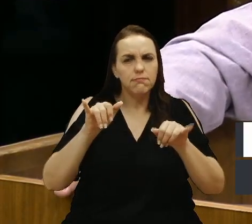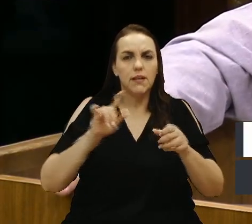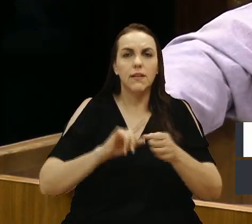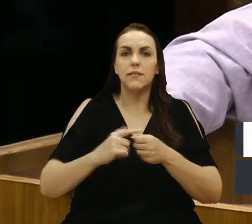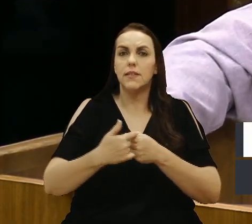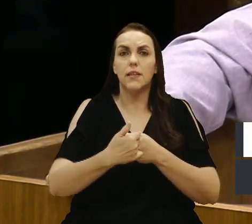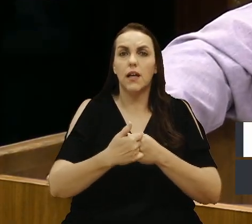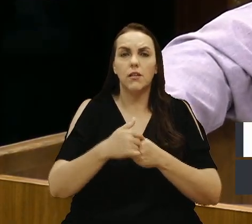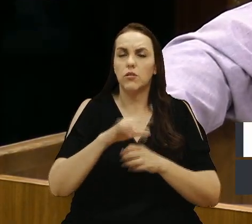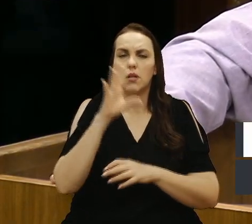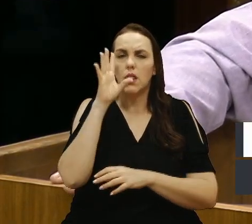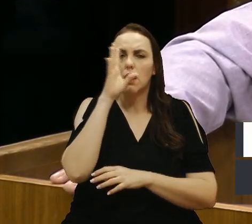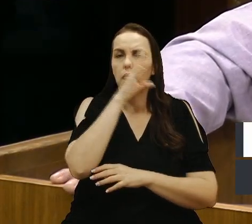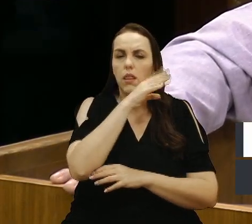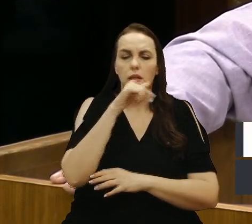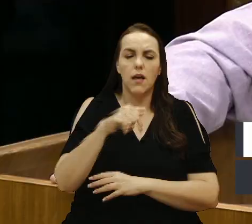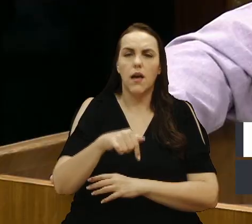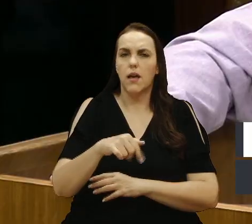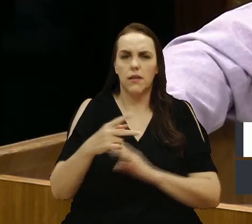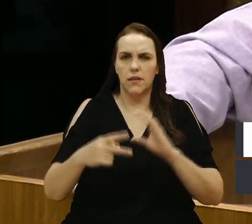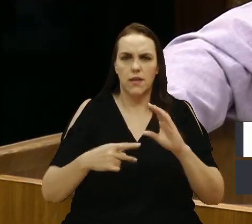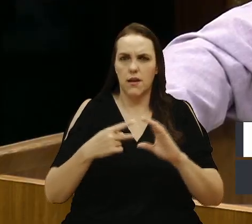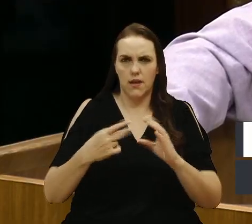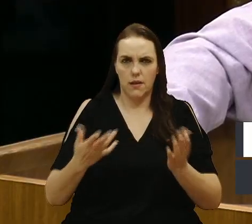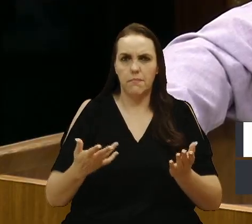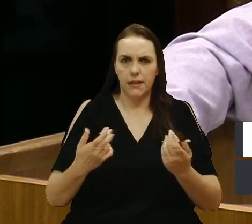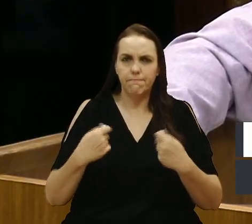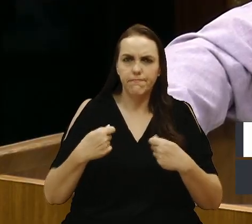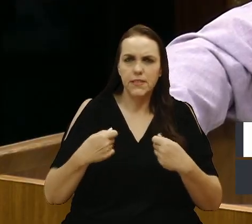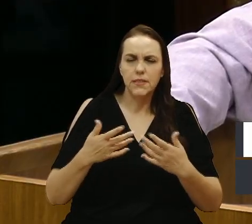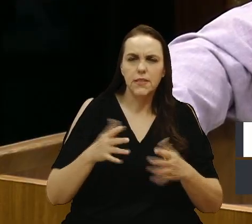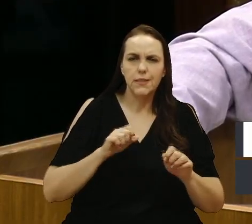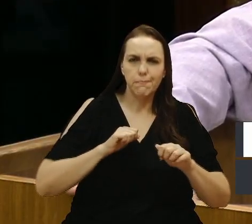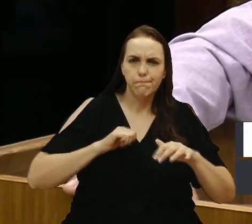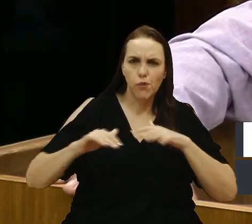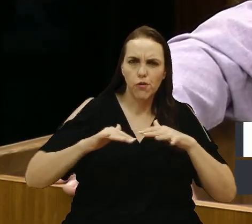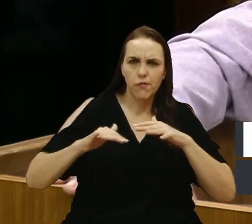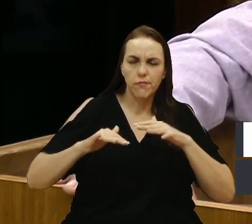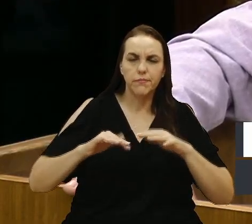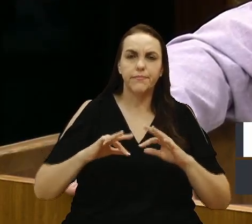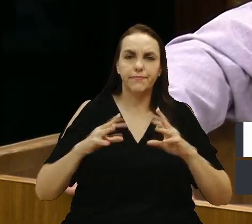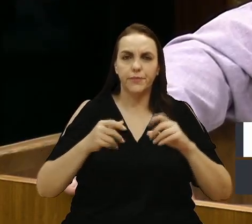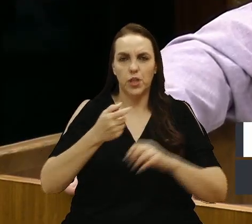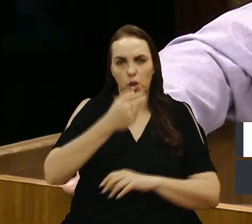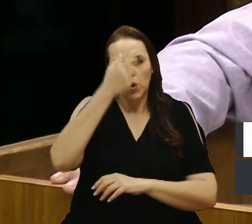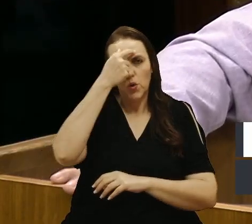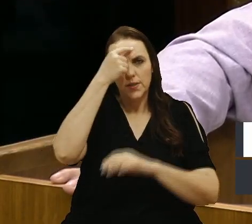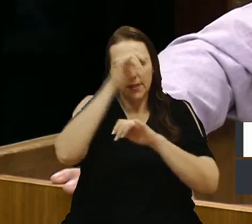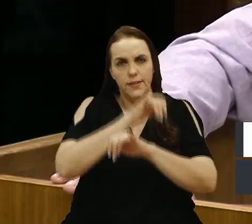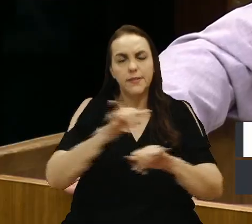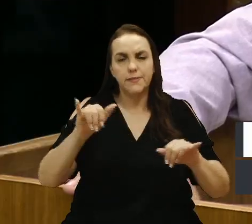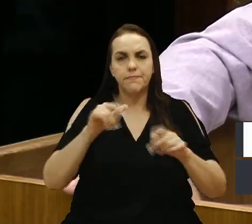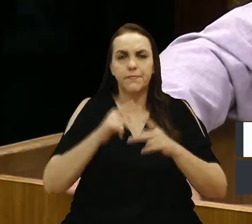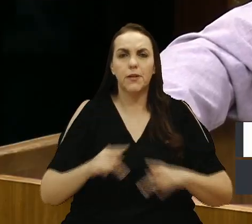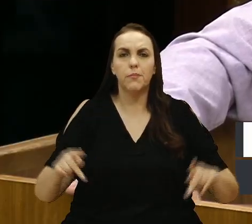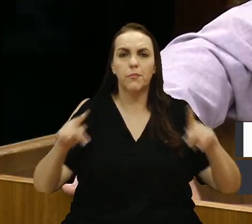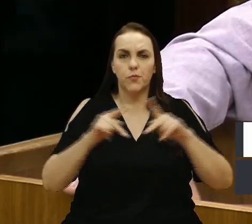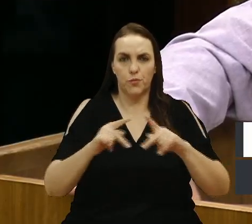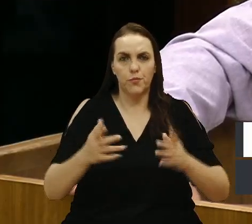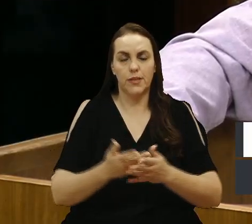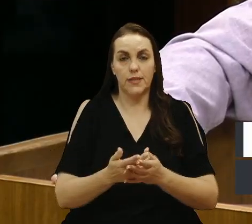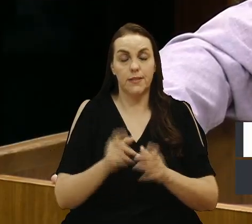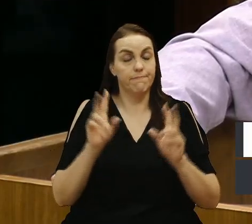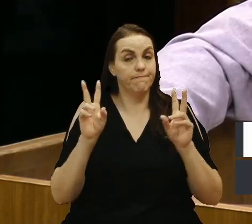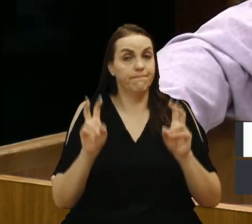passe despercebido nesta casa, né, e que a gente consiga mobilizar e conscientizar a nossa população na